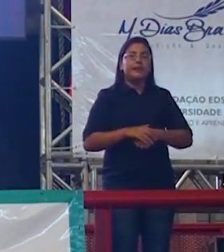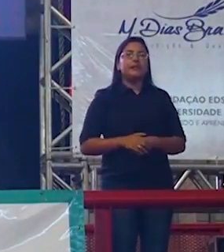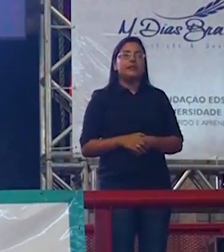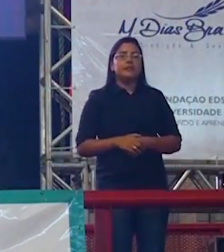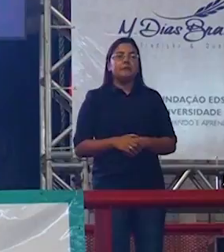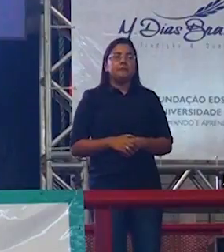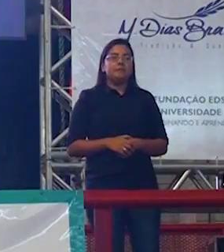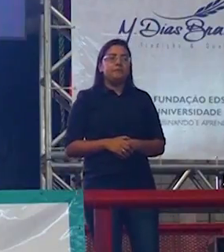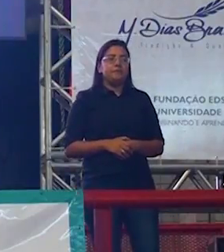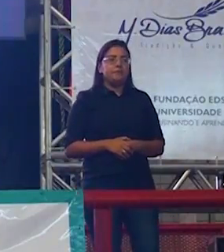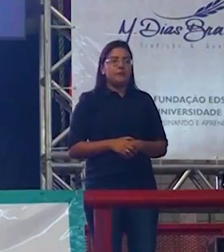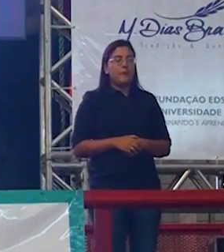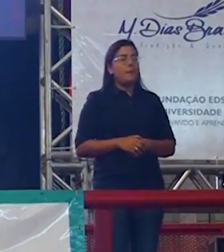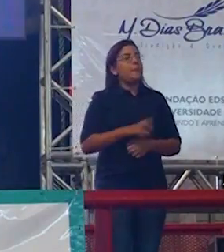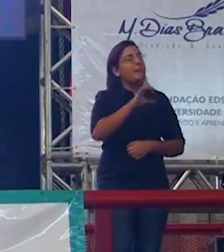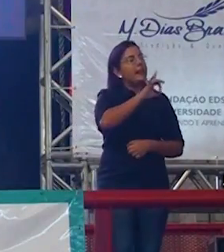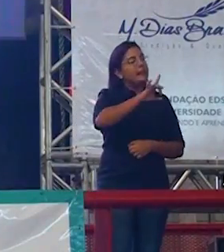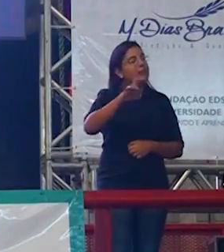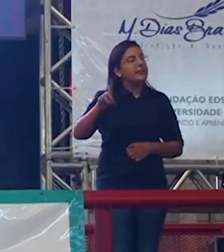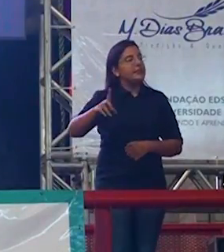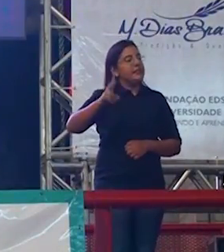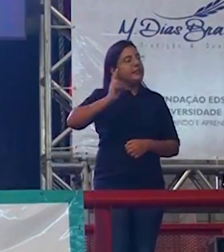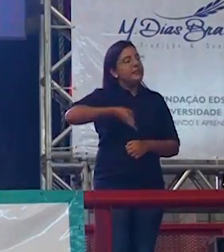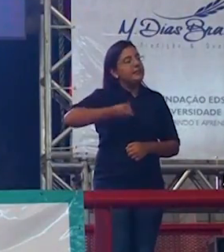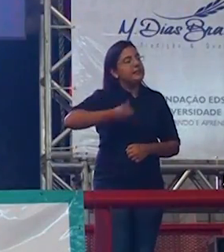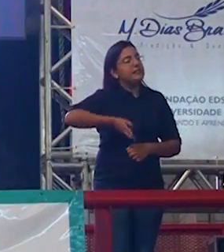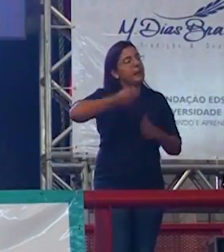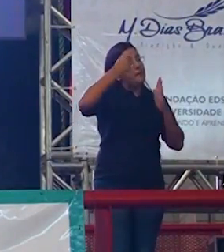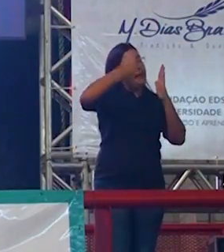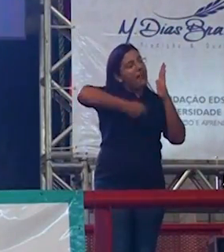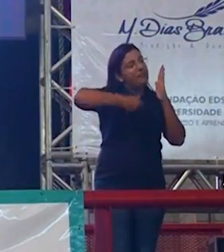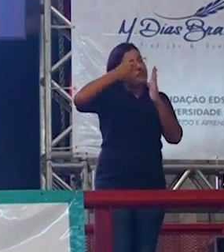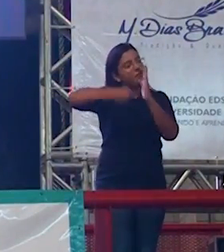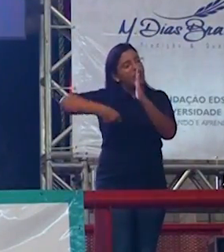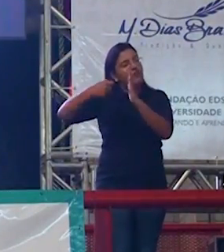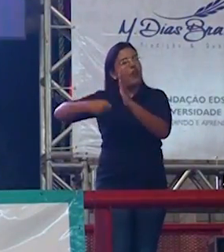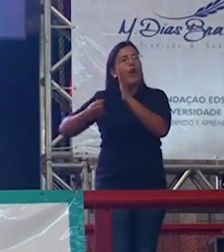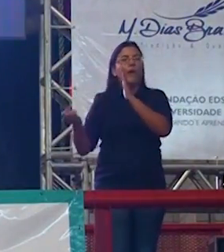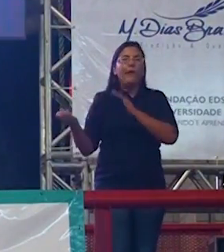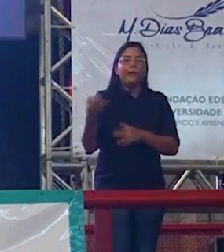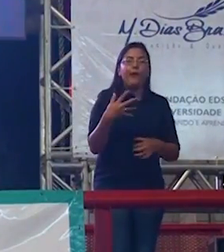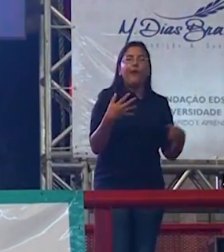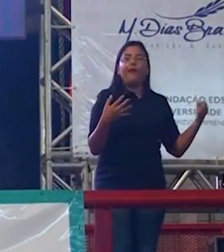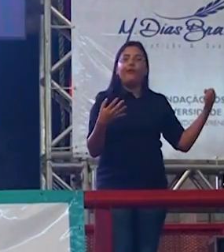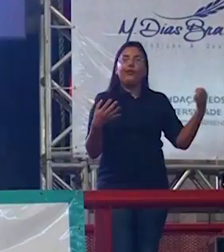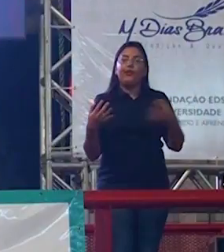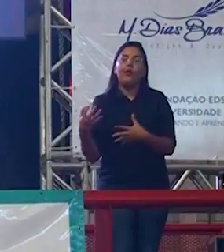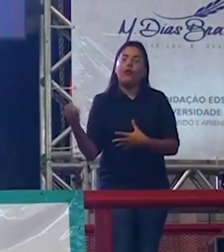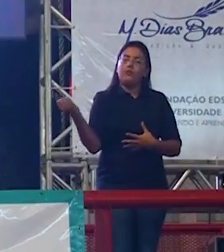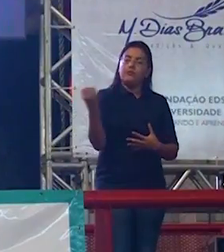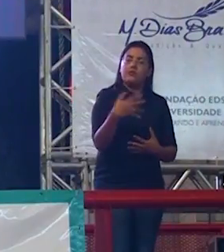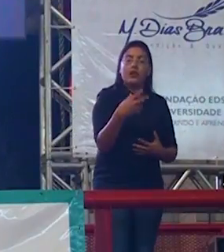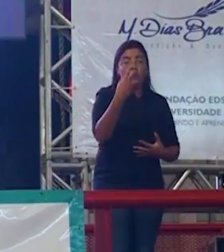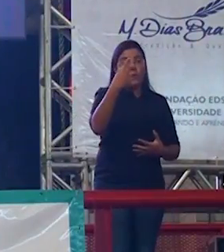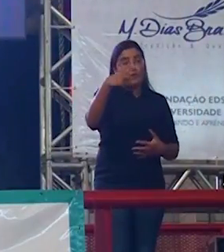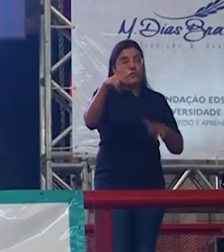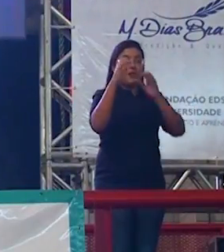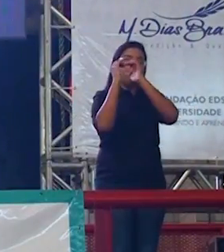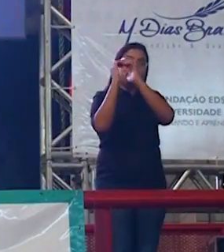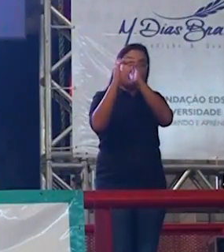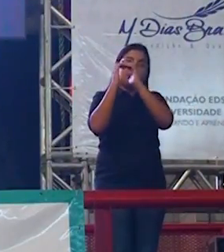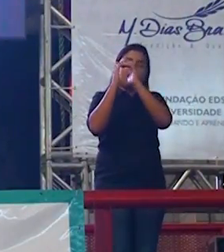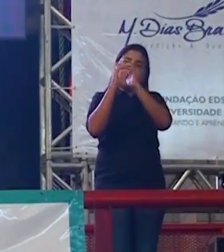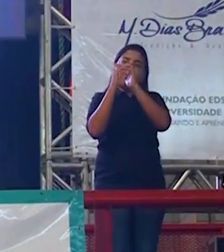uma semana. Então, cada vez que você revisa, você vai criando novos vínculos no seu cérebro